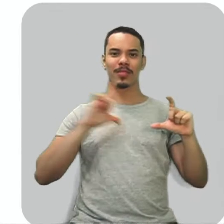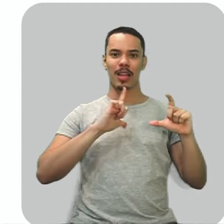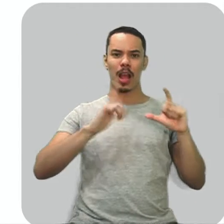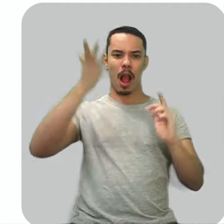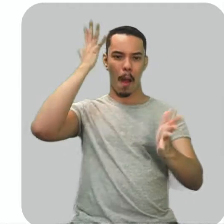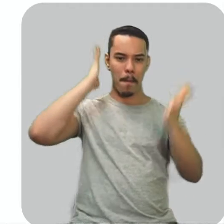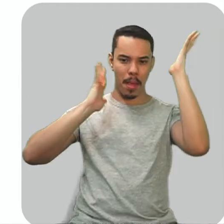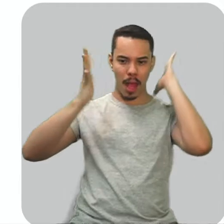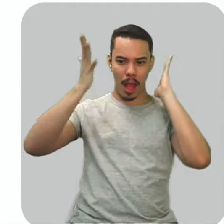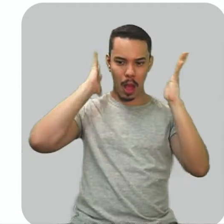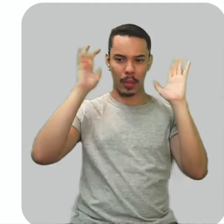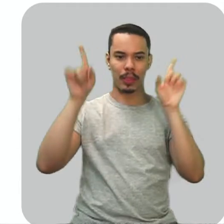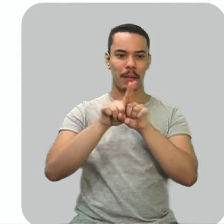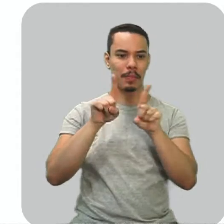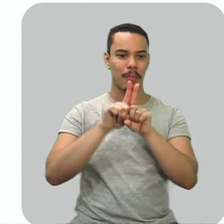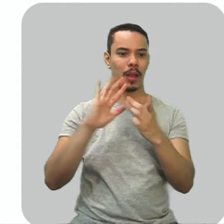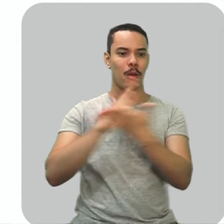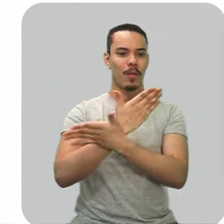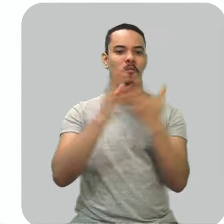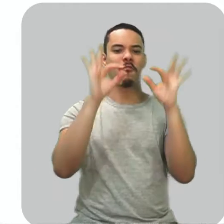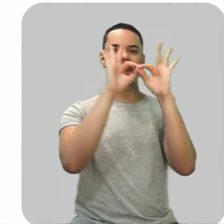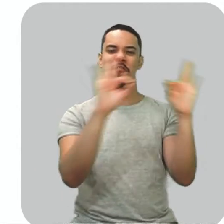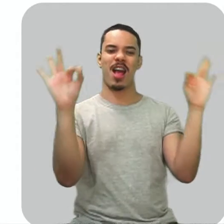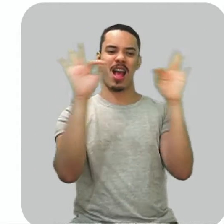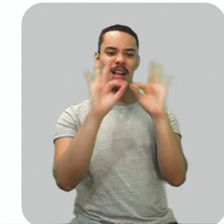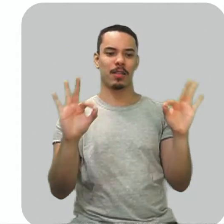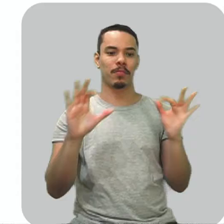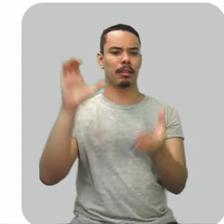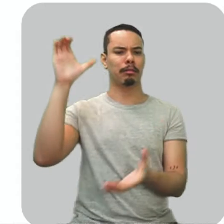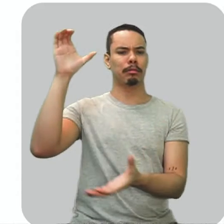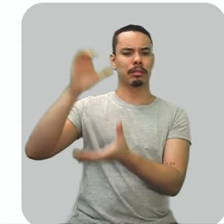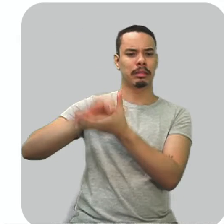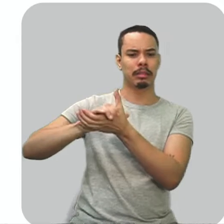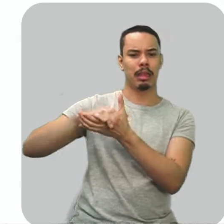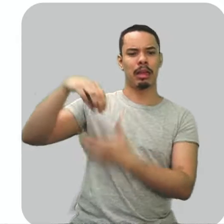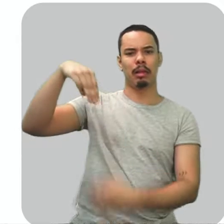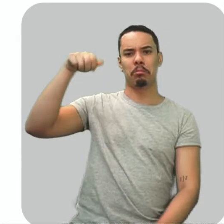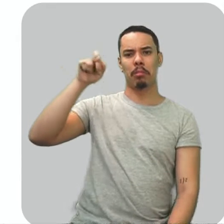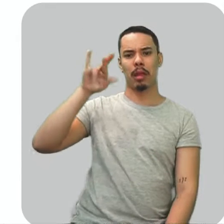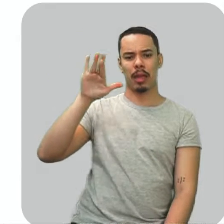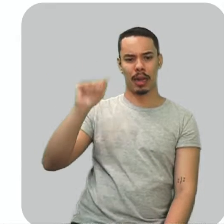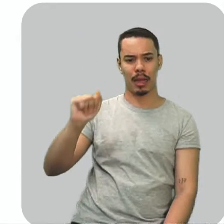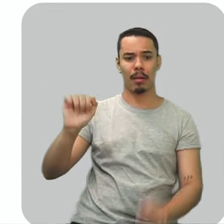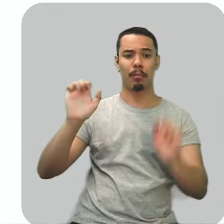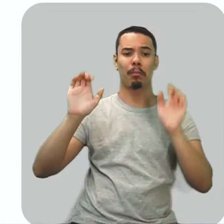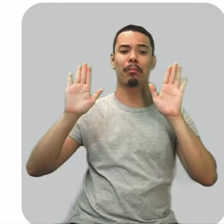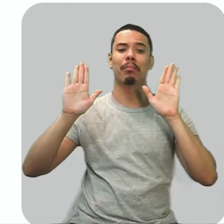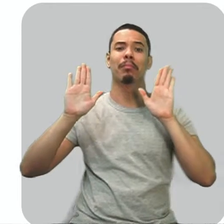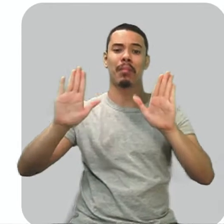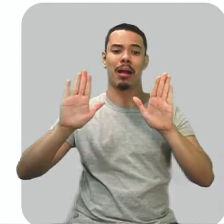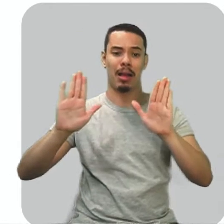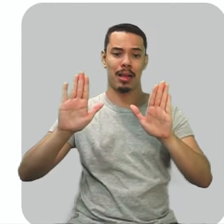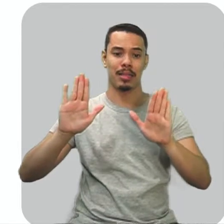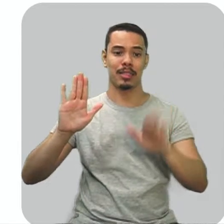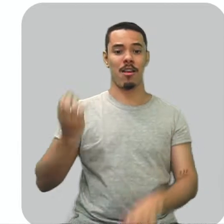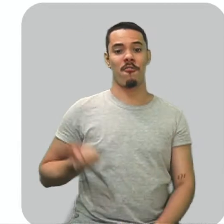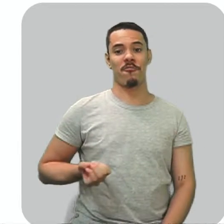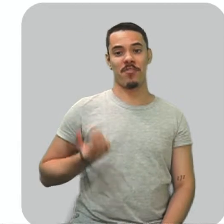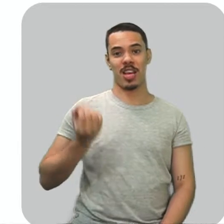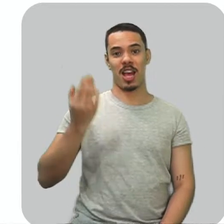Olha só as frases casei-me com Maria mas